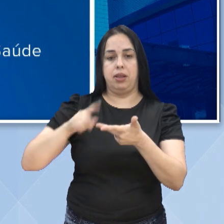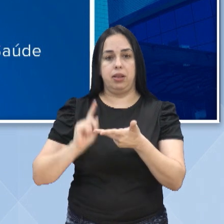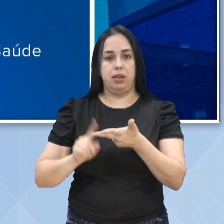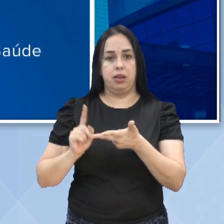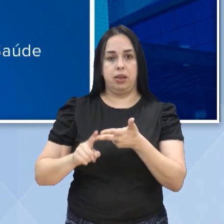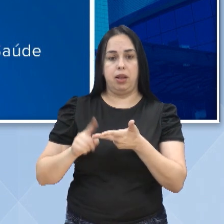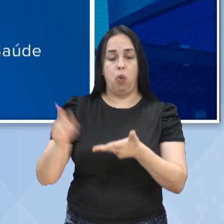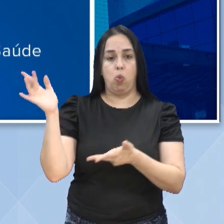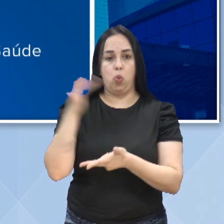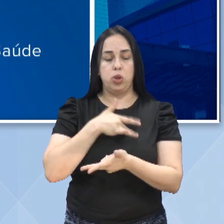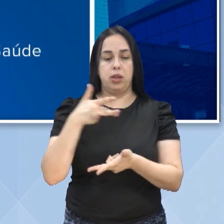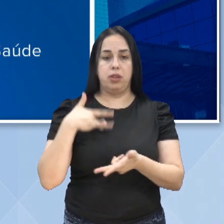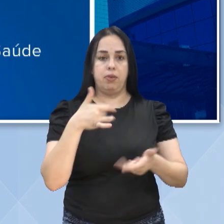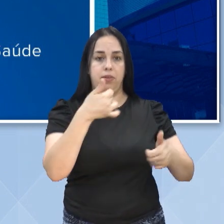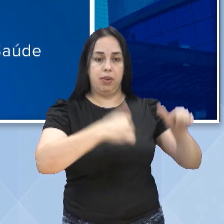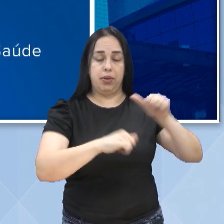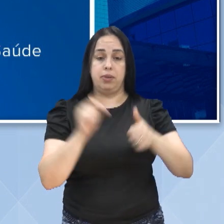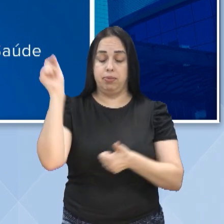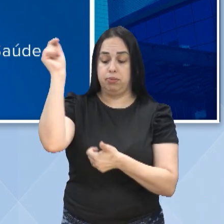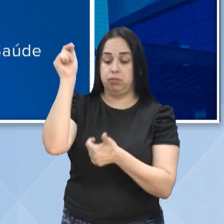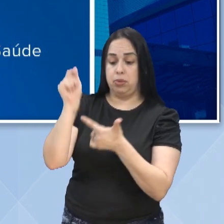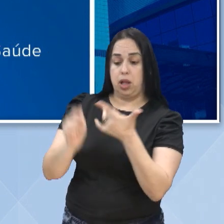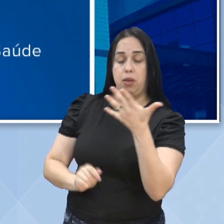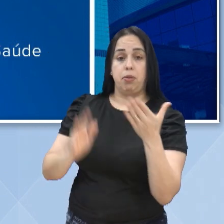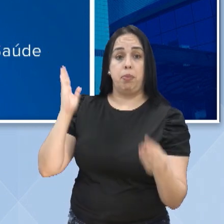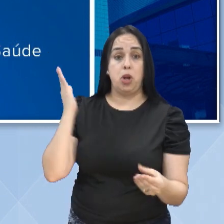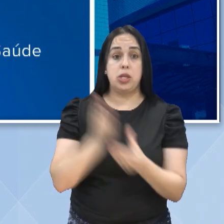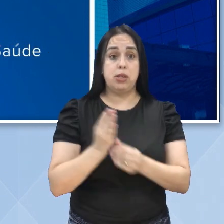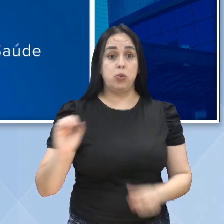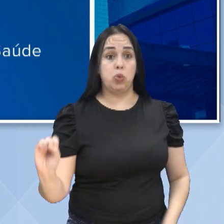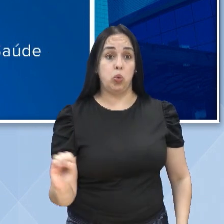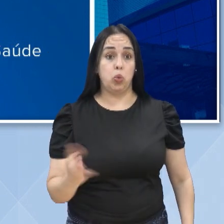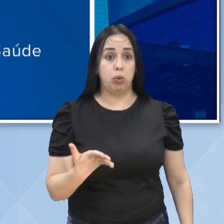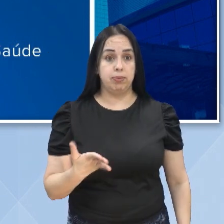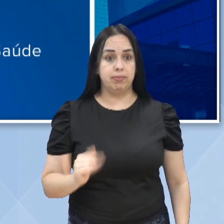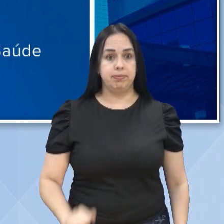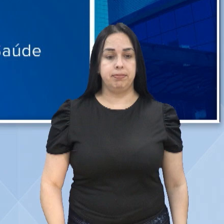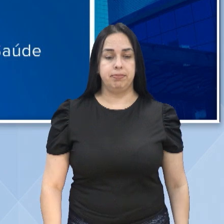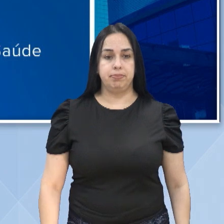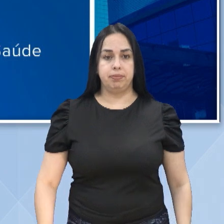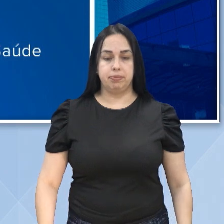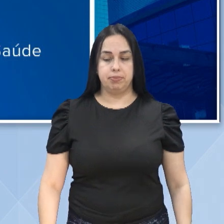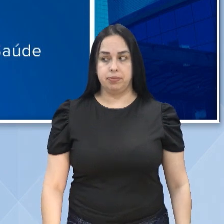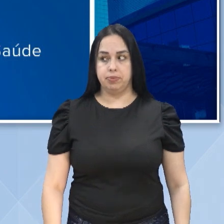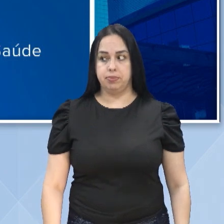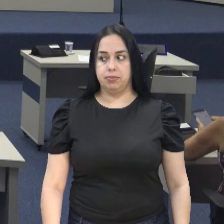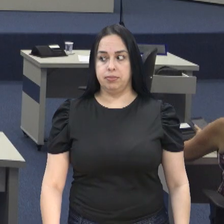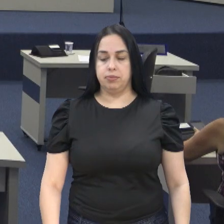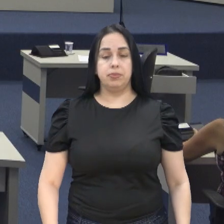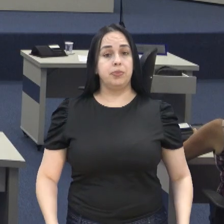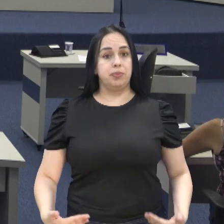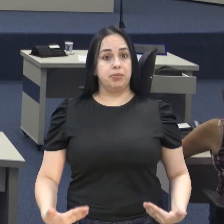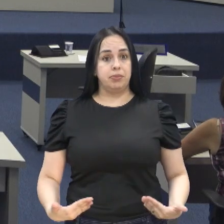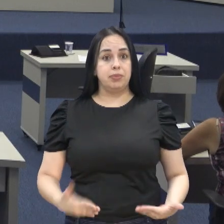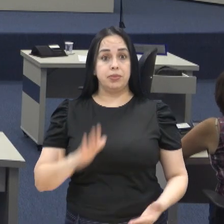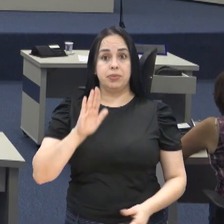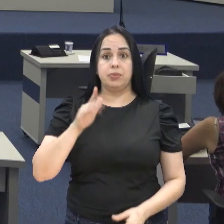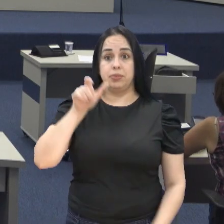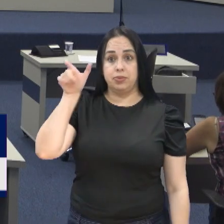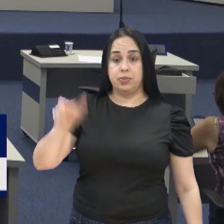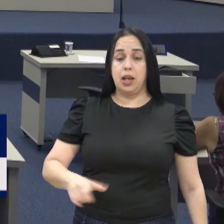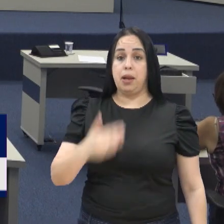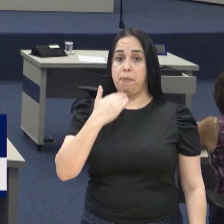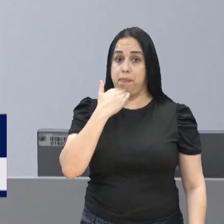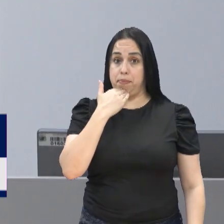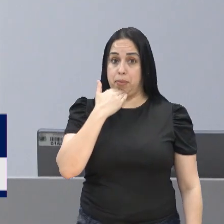e Saúde. São estes os novos processos, senhor presidente. Em votação, o pedido verbal